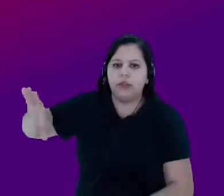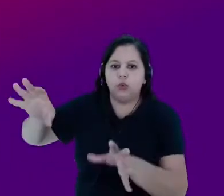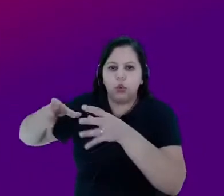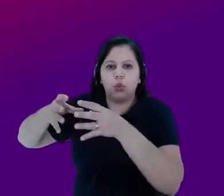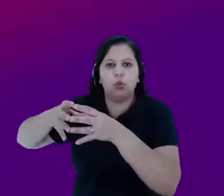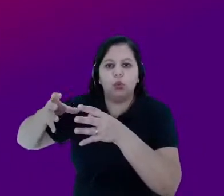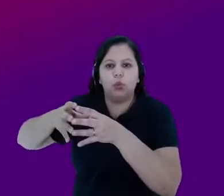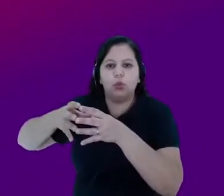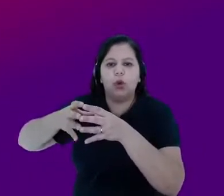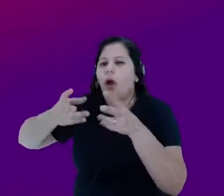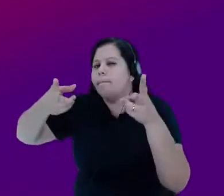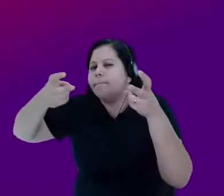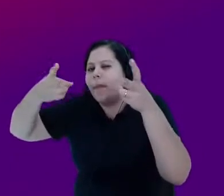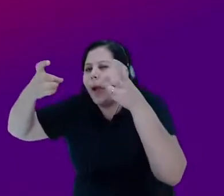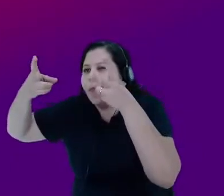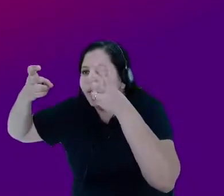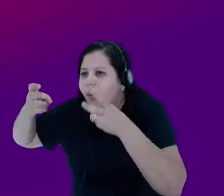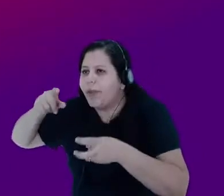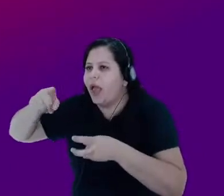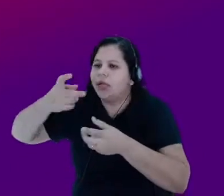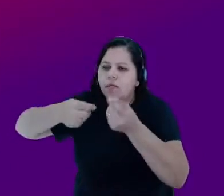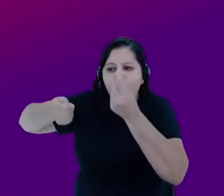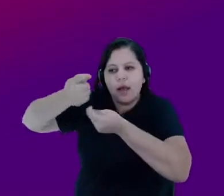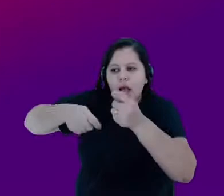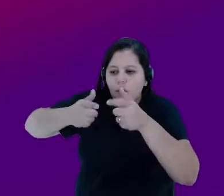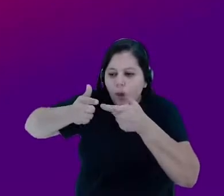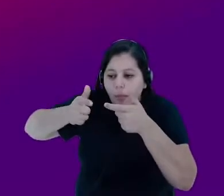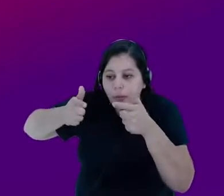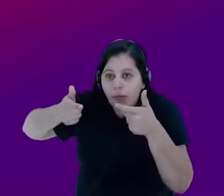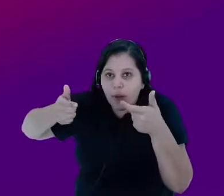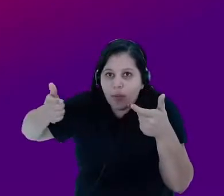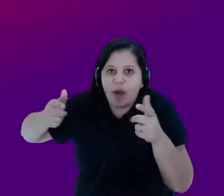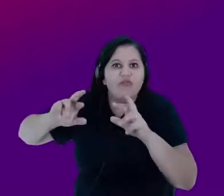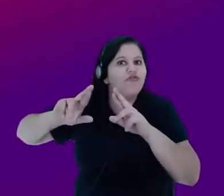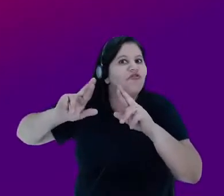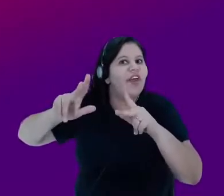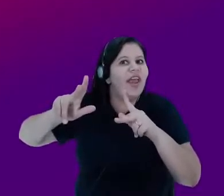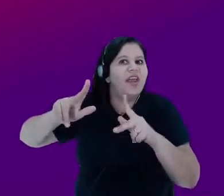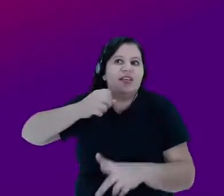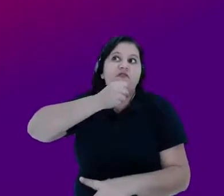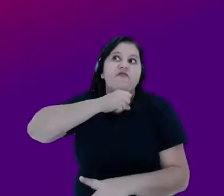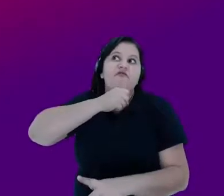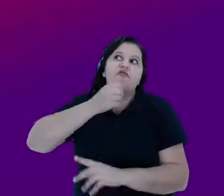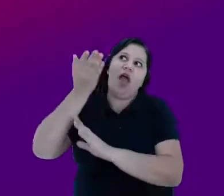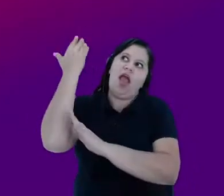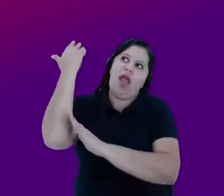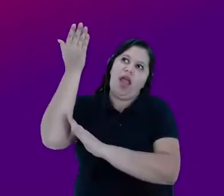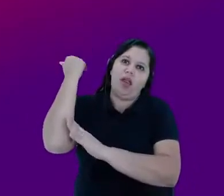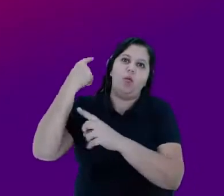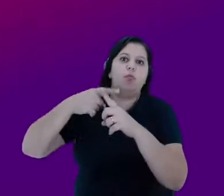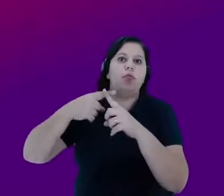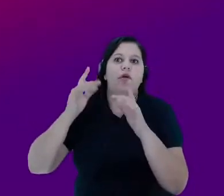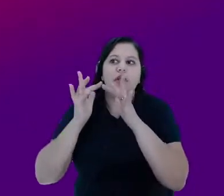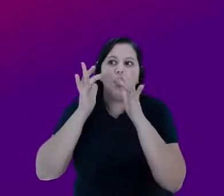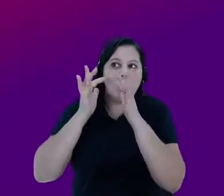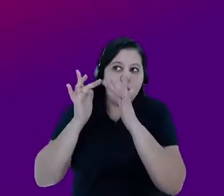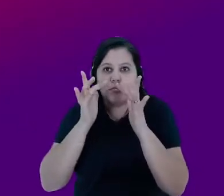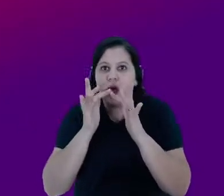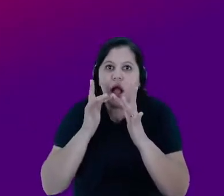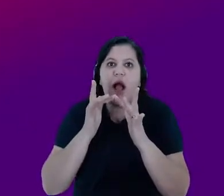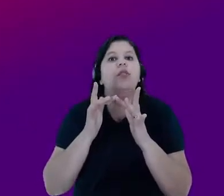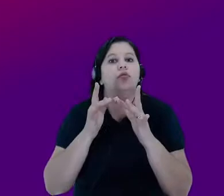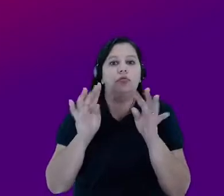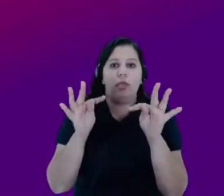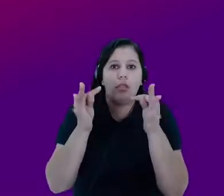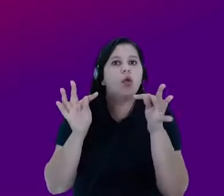percebendo esse mercado que está se formando? Com certeza diferente das outras gerações, porque vão ter um contato com esse olhar da finitude que a gente está